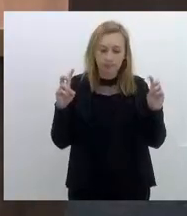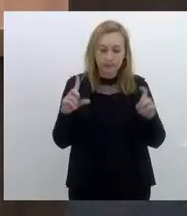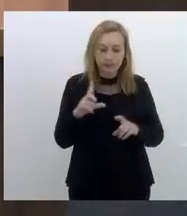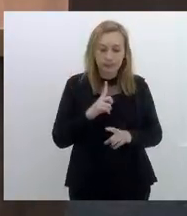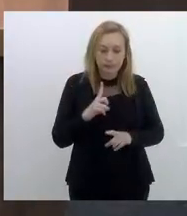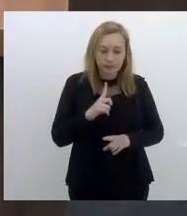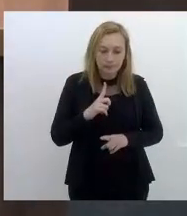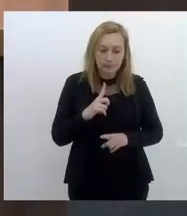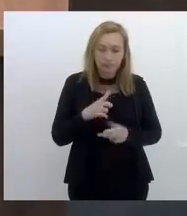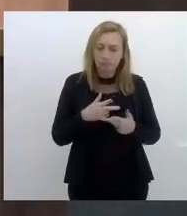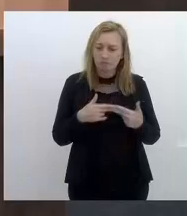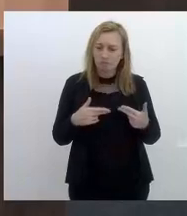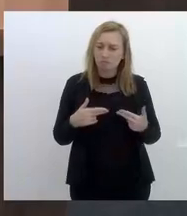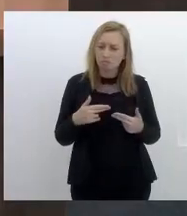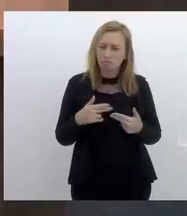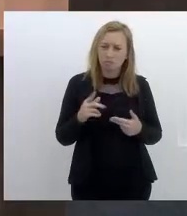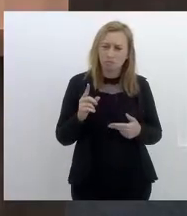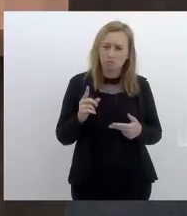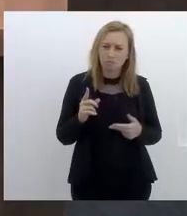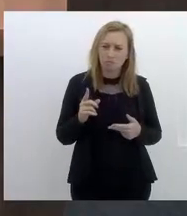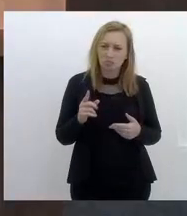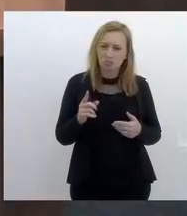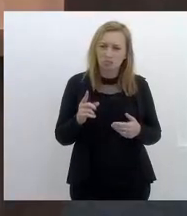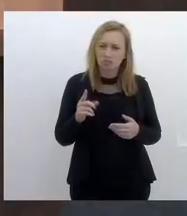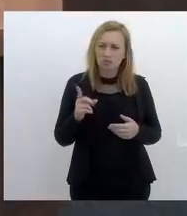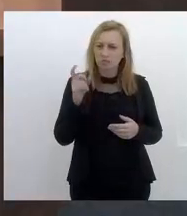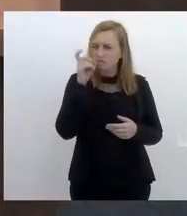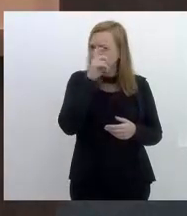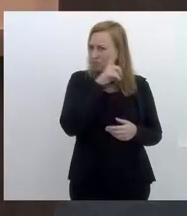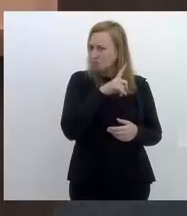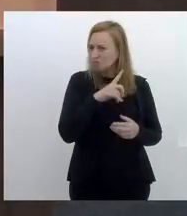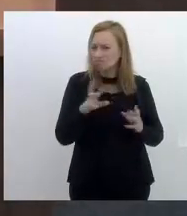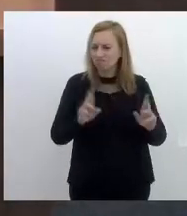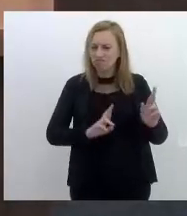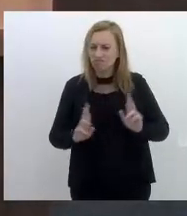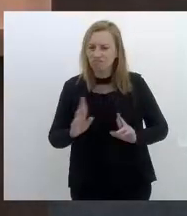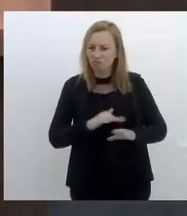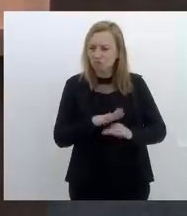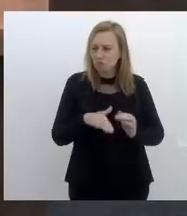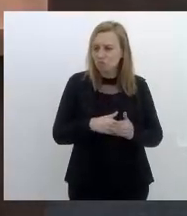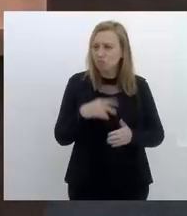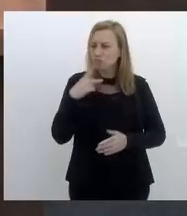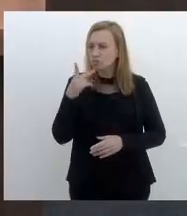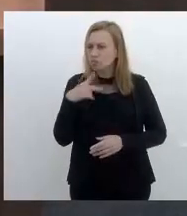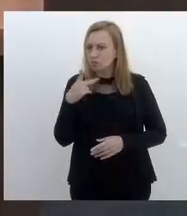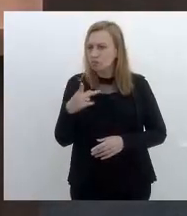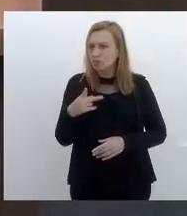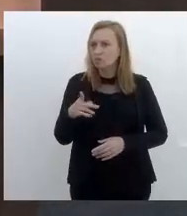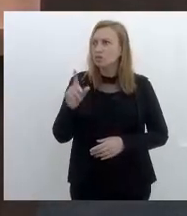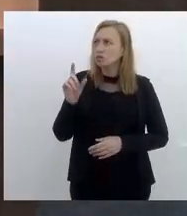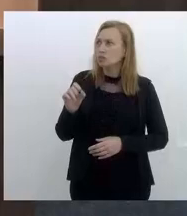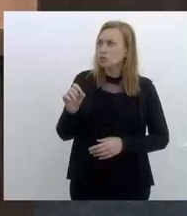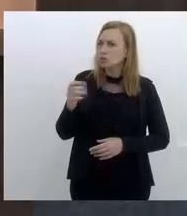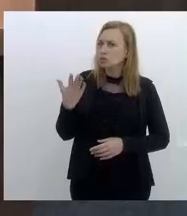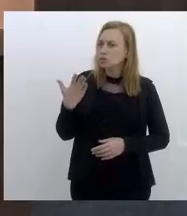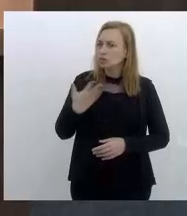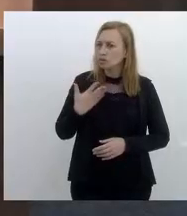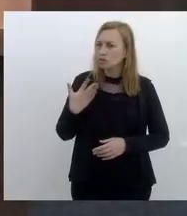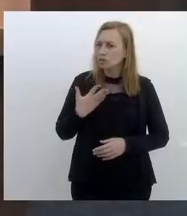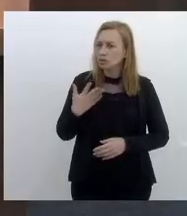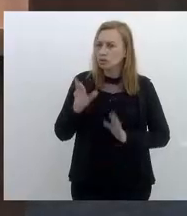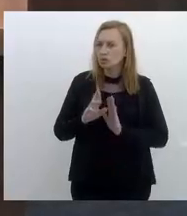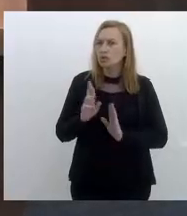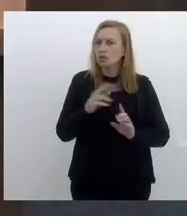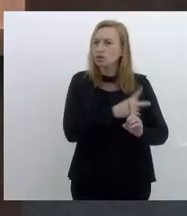alguma coisa que não tá batendo na relação entre o que todos falam e o que o nosso companheiro